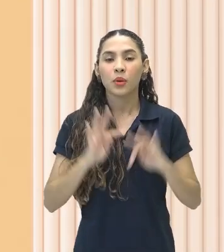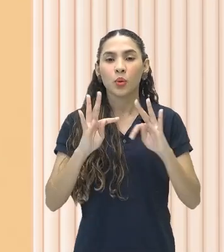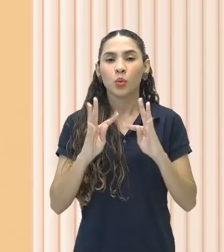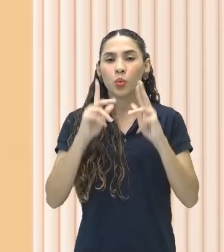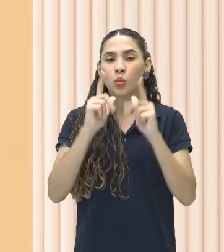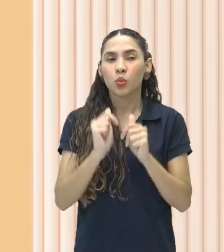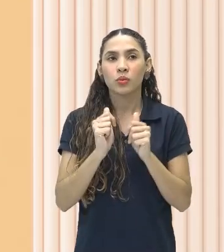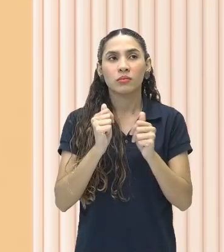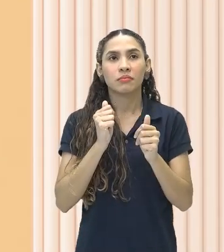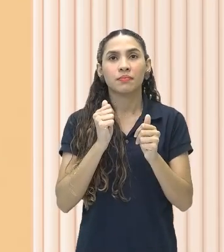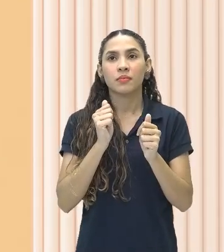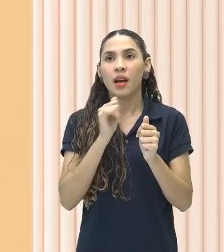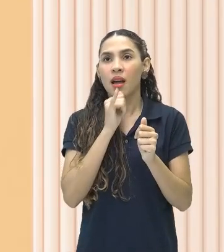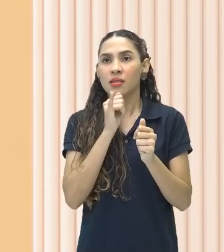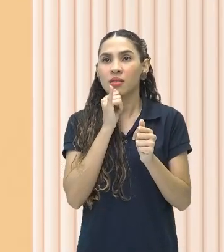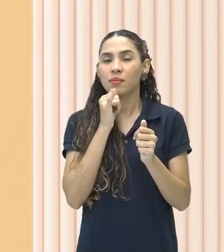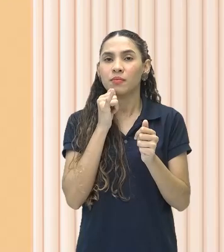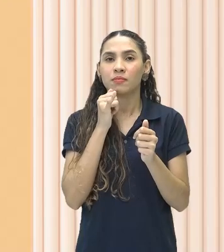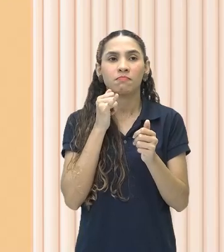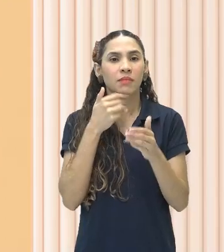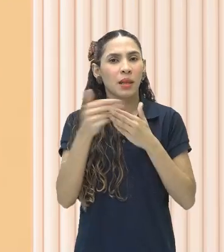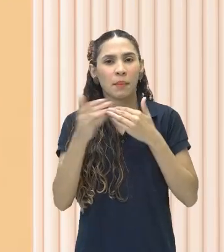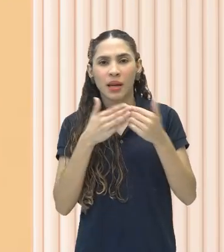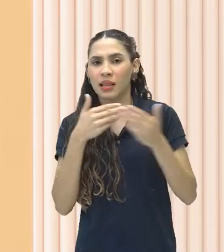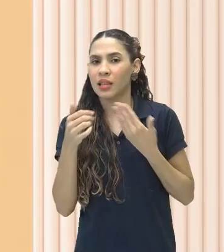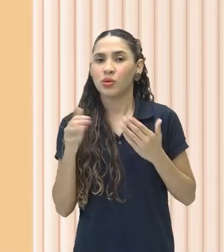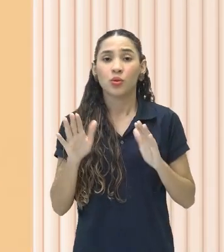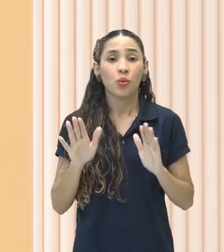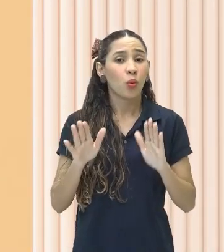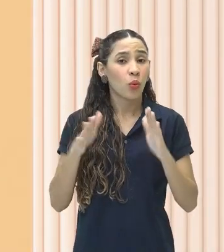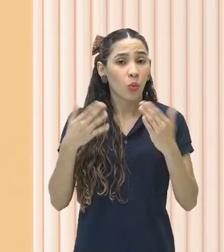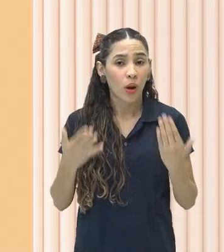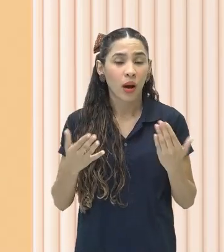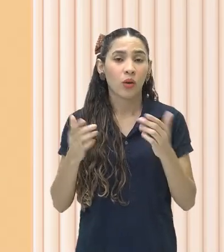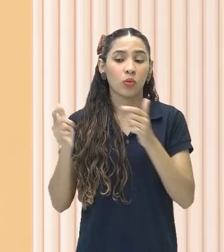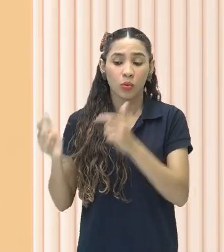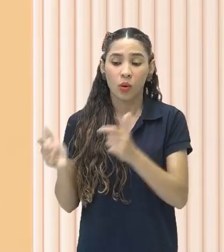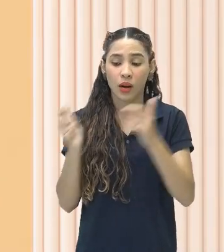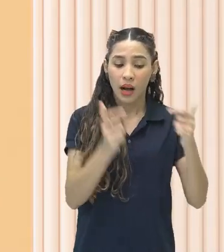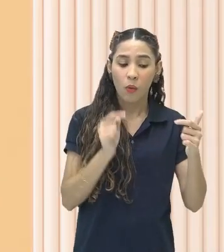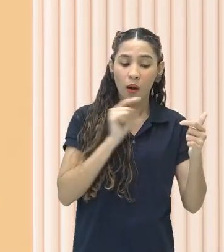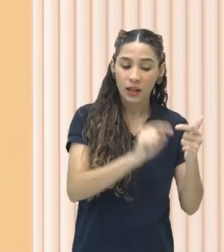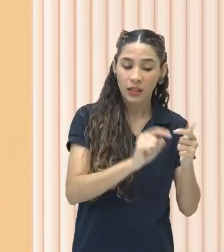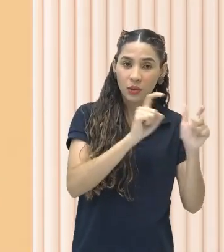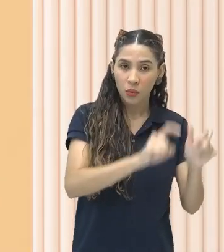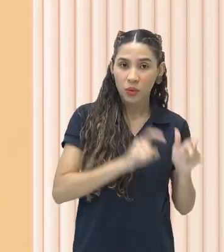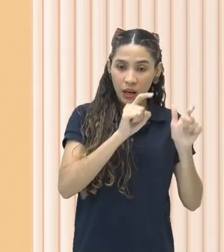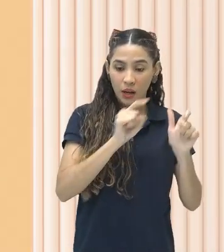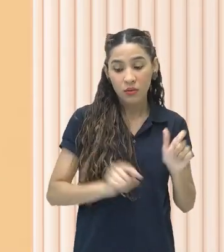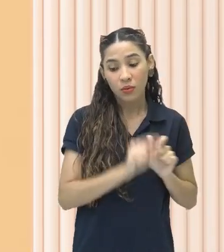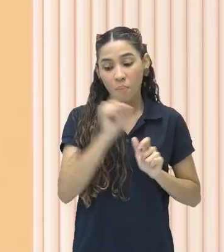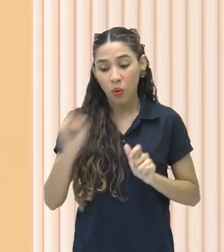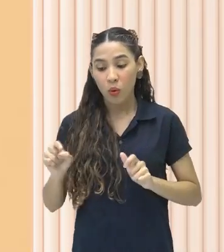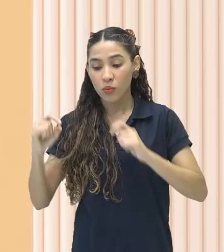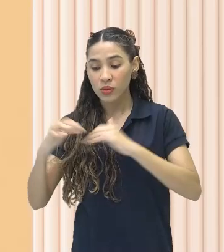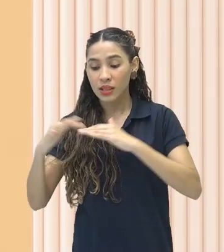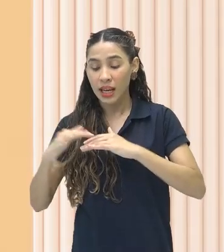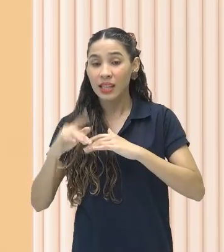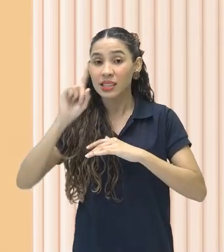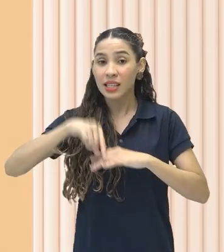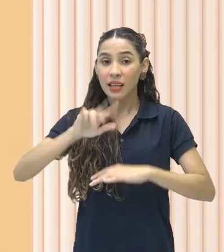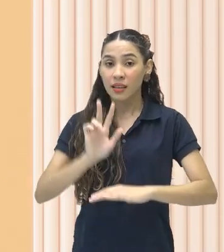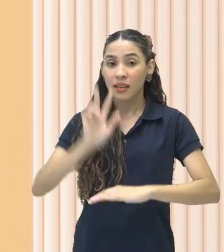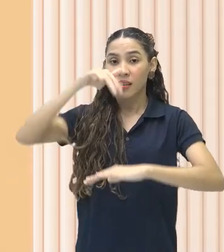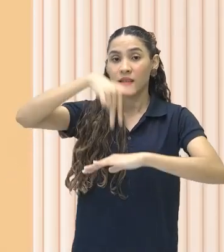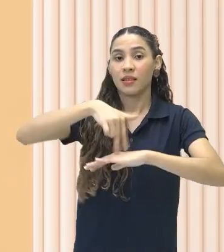tudo, independente de qual seja o espaço, se é rural ou se é urbano, mas quem está lá presente é o ser